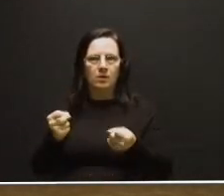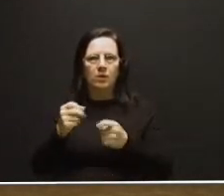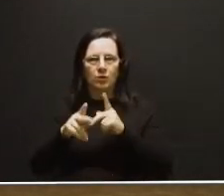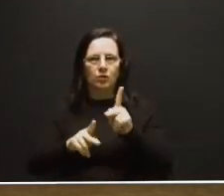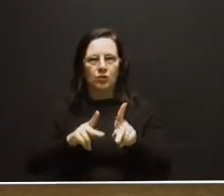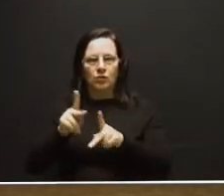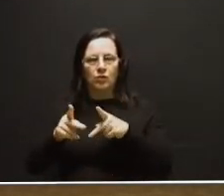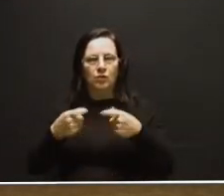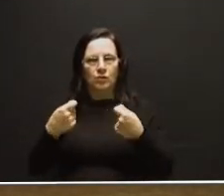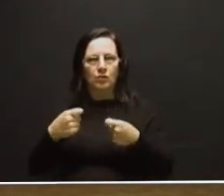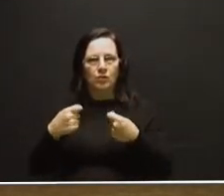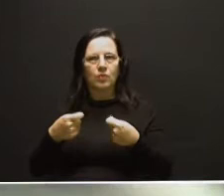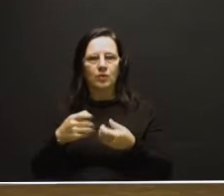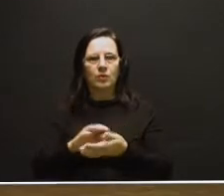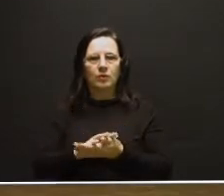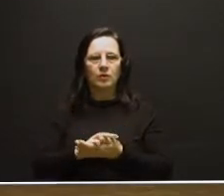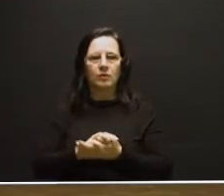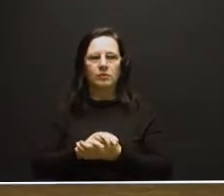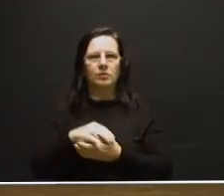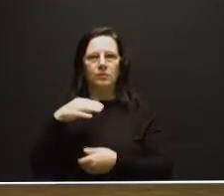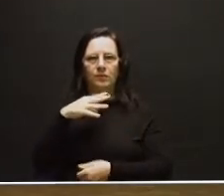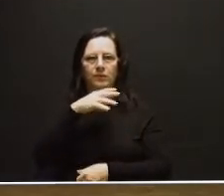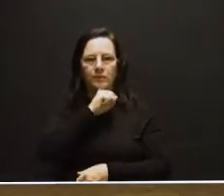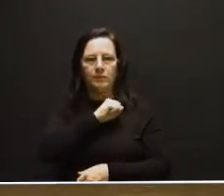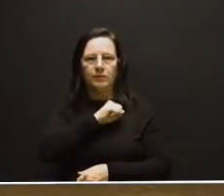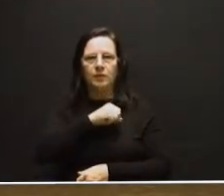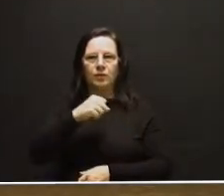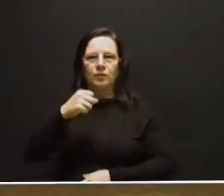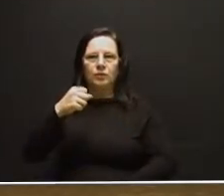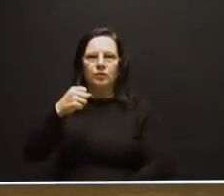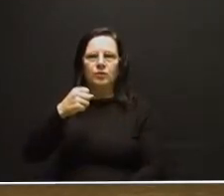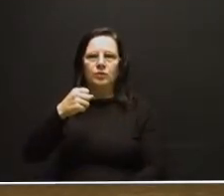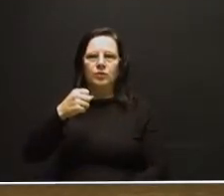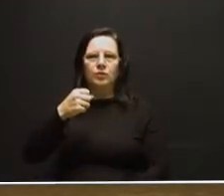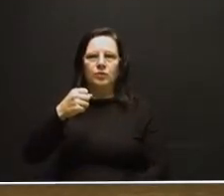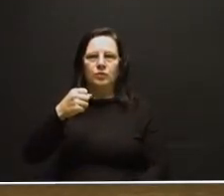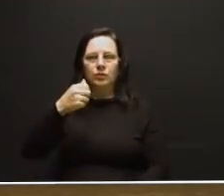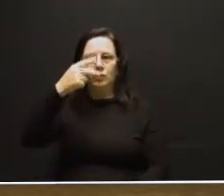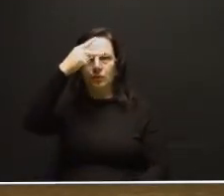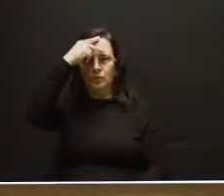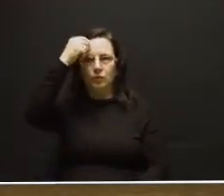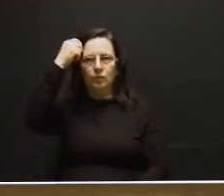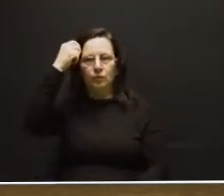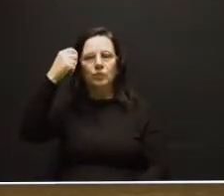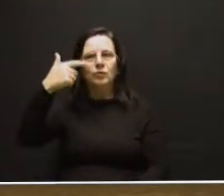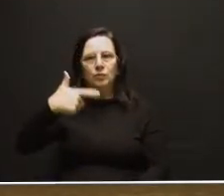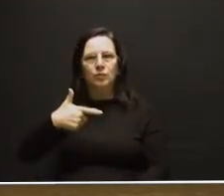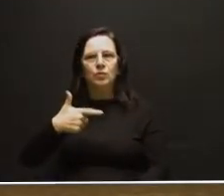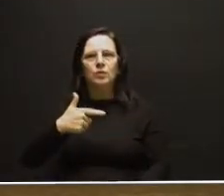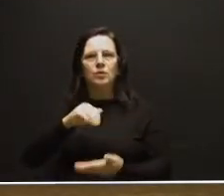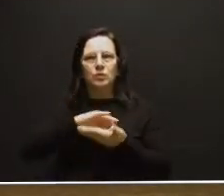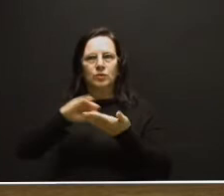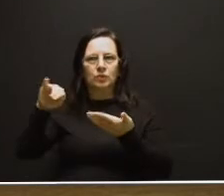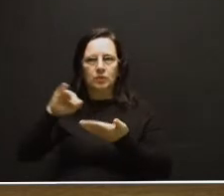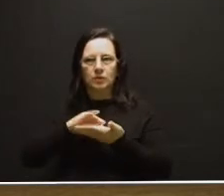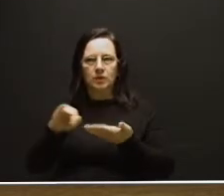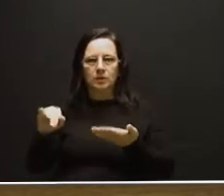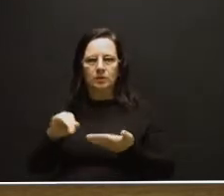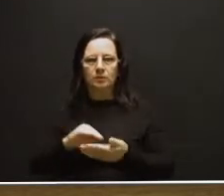urgência e com urgência a saída do secretário é deixar registrado aqui votação aproveitar o tempo